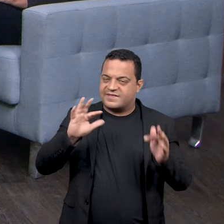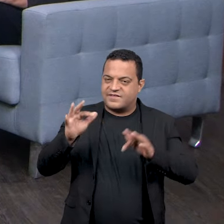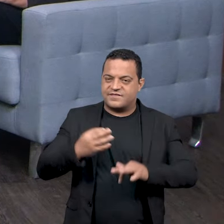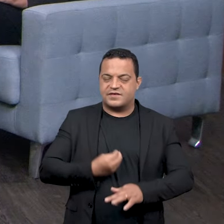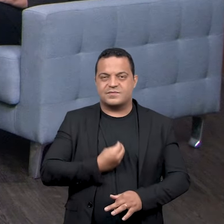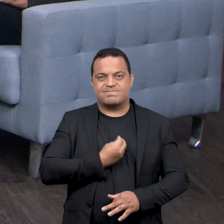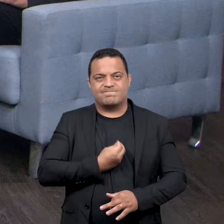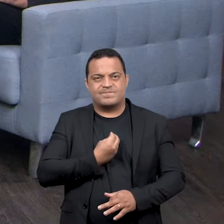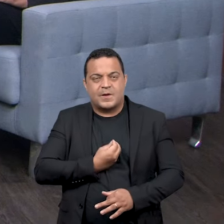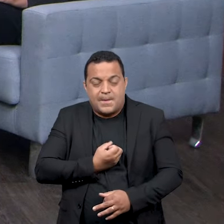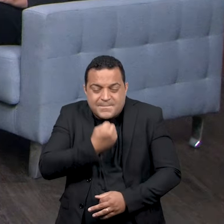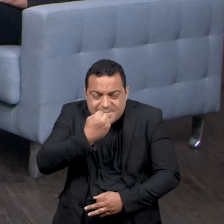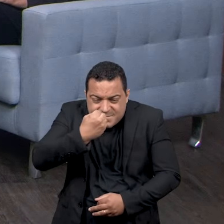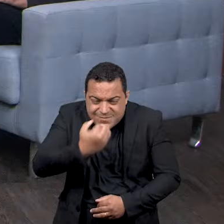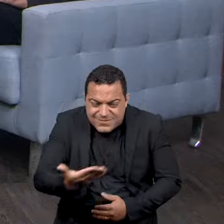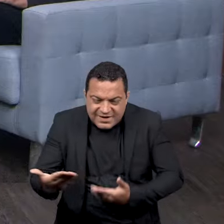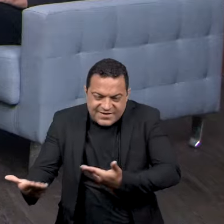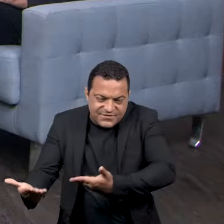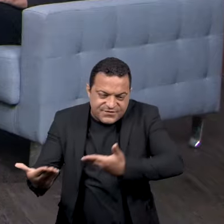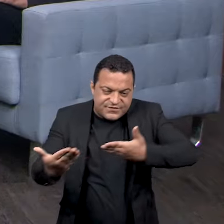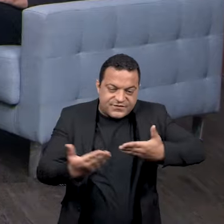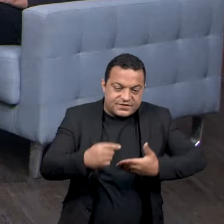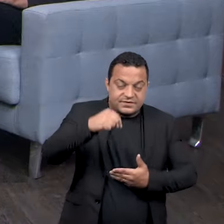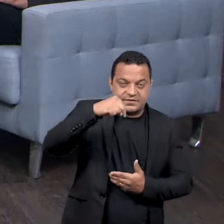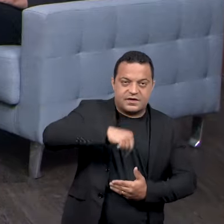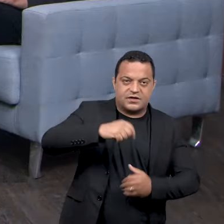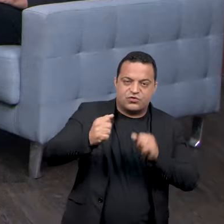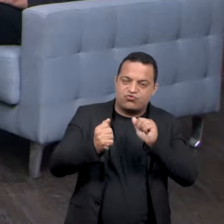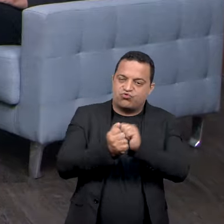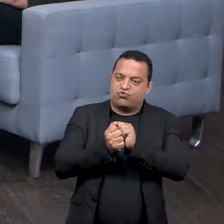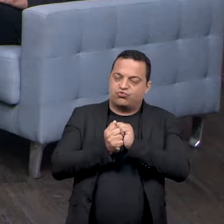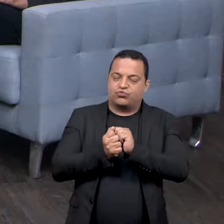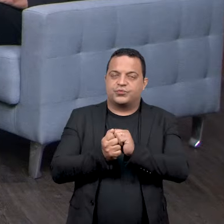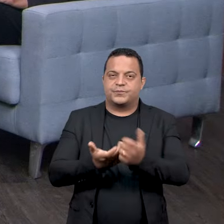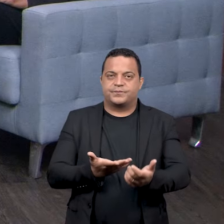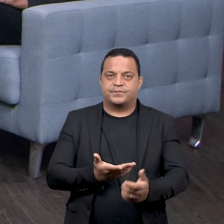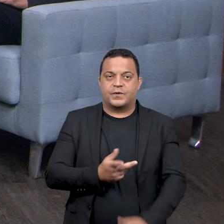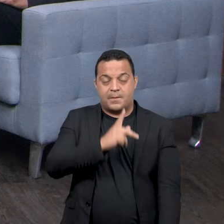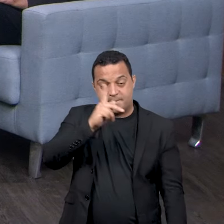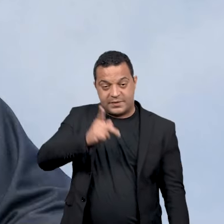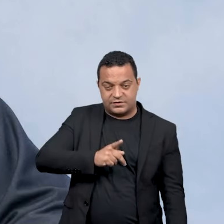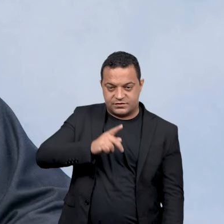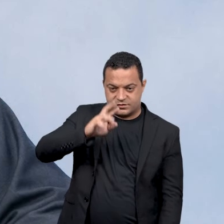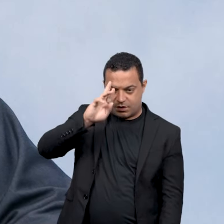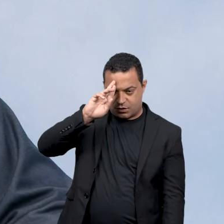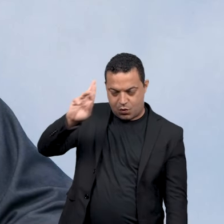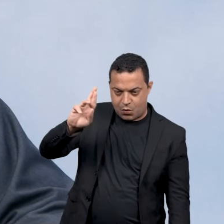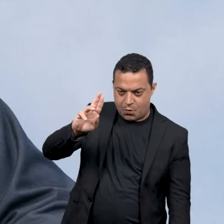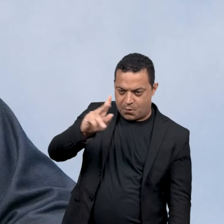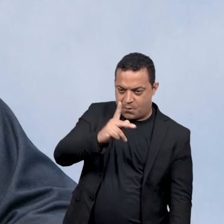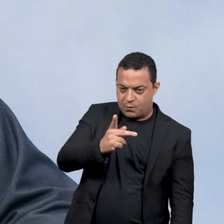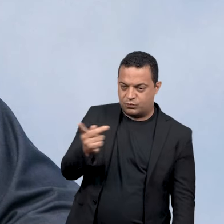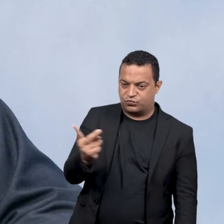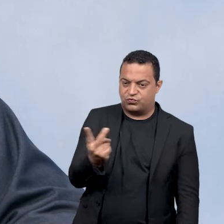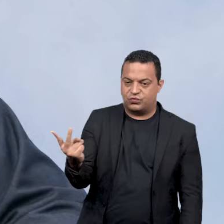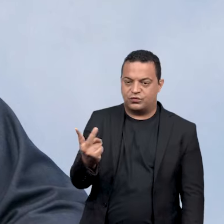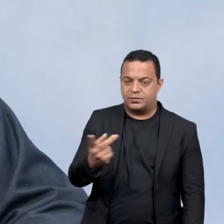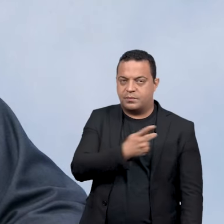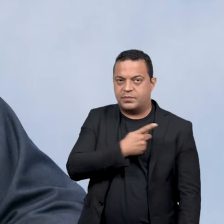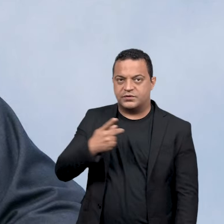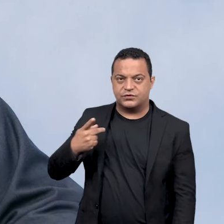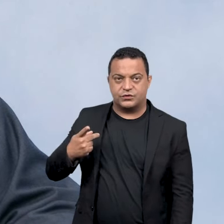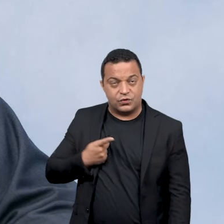certamente, sendo muito bem-vindo para participar conosco aqui, pastor Fábio. Amém. Paz do Senhor, pastor Abel, pastor Winston,